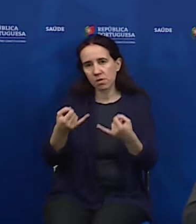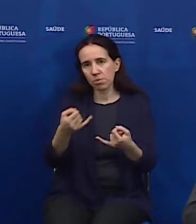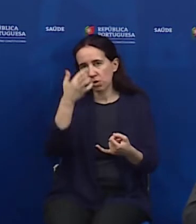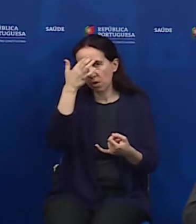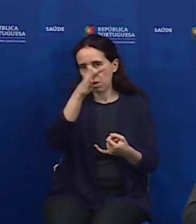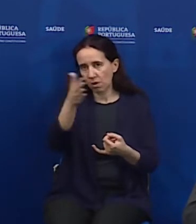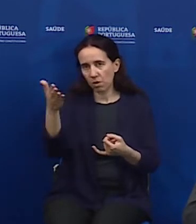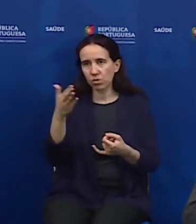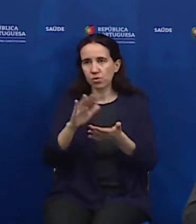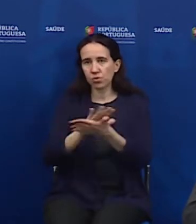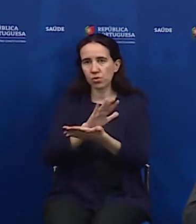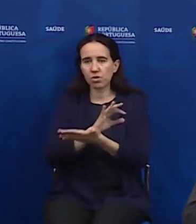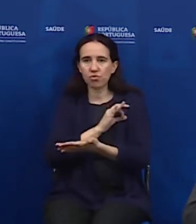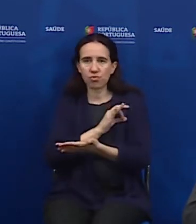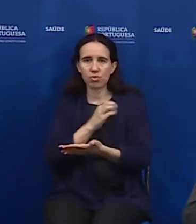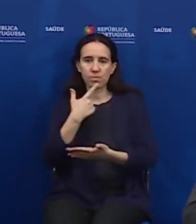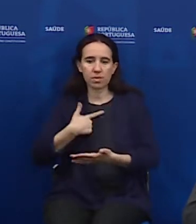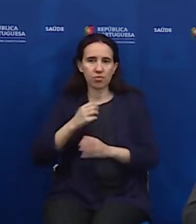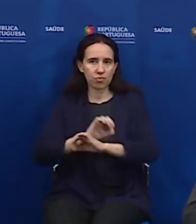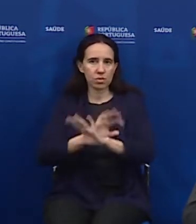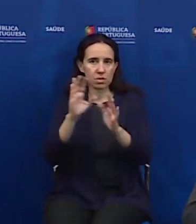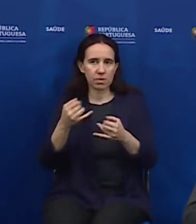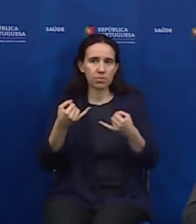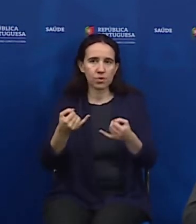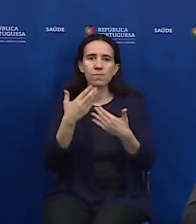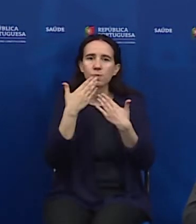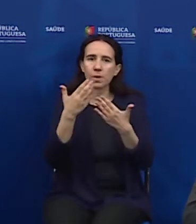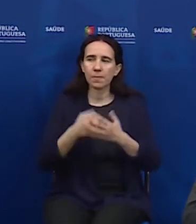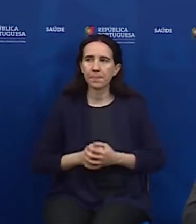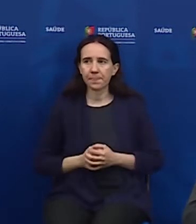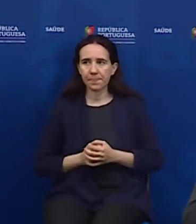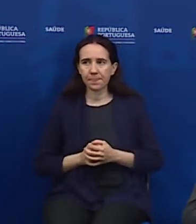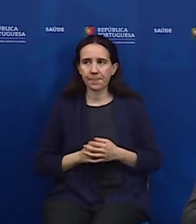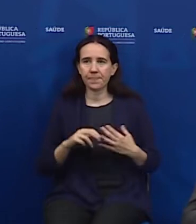coloco à disposição dos senhores jornalistas para esclarecimentos posteriores. Muito obrigado.